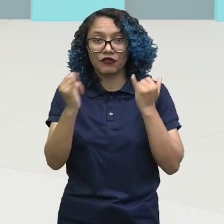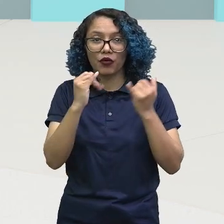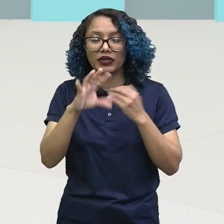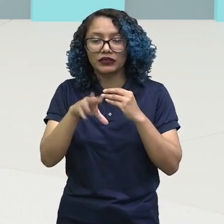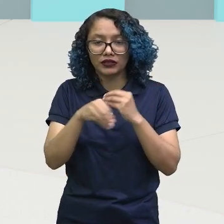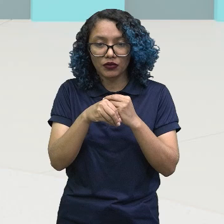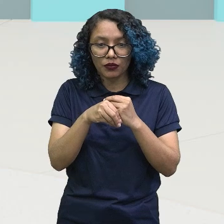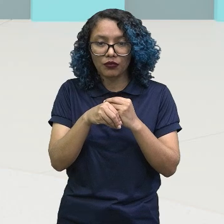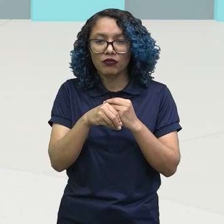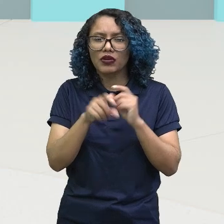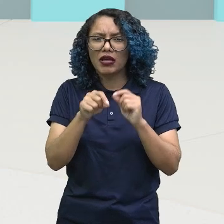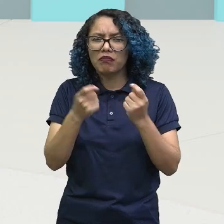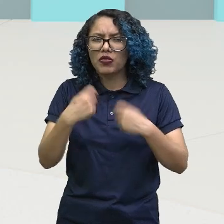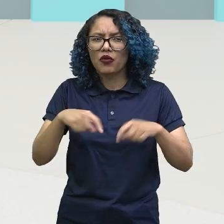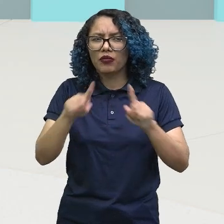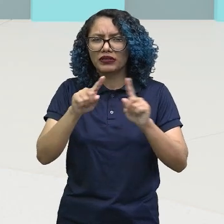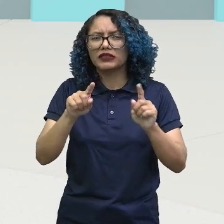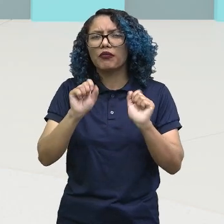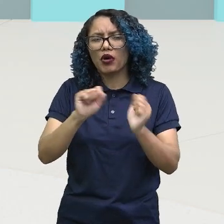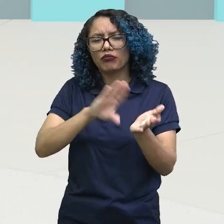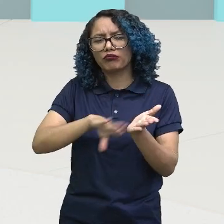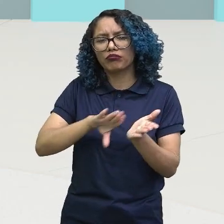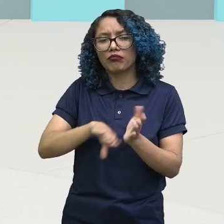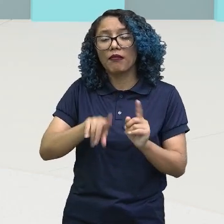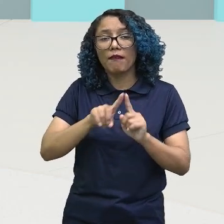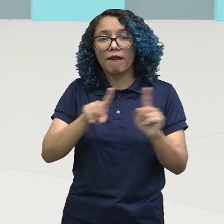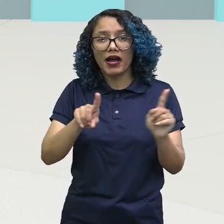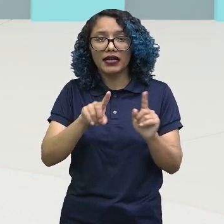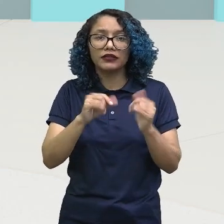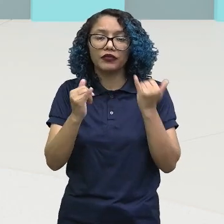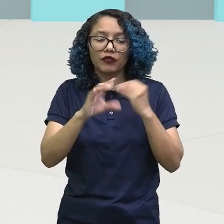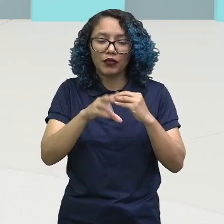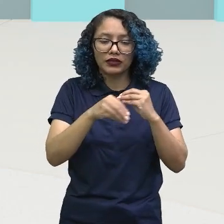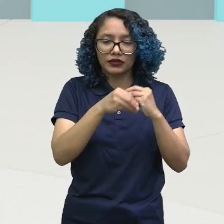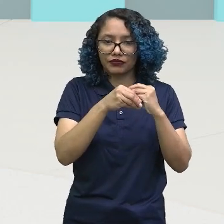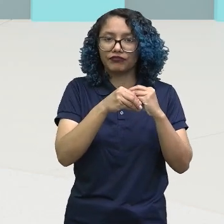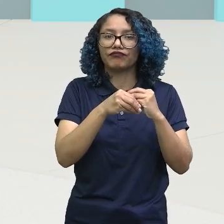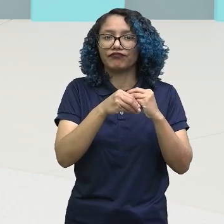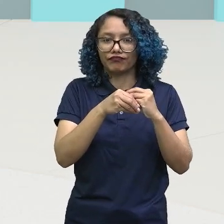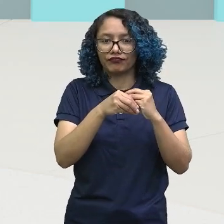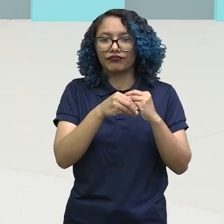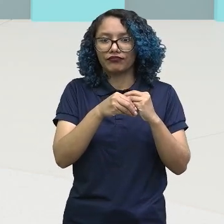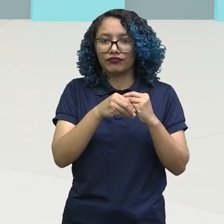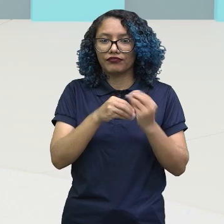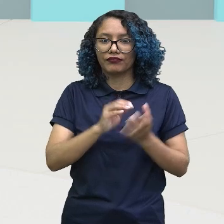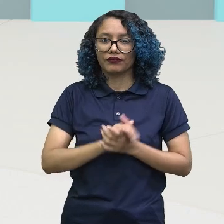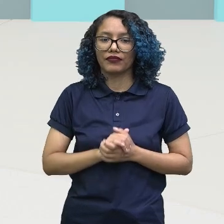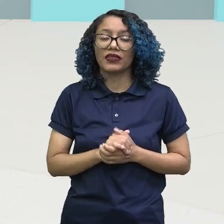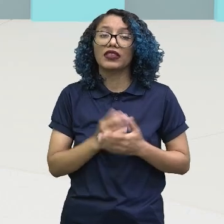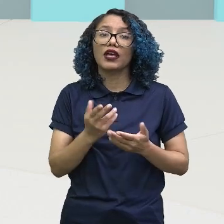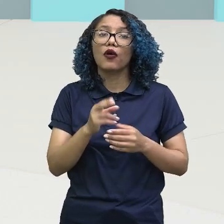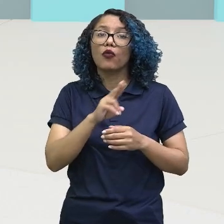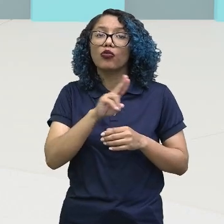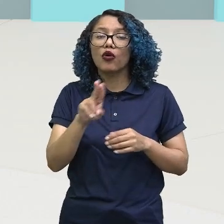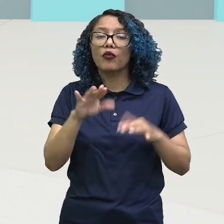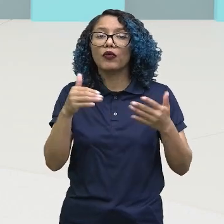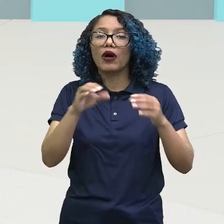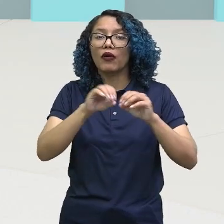dela, eu posso apagá-la. Mas ela está trazendo uma informação a mais, como ela vai ser classificada?